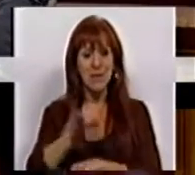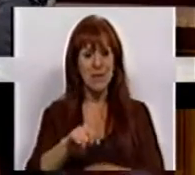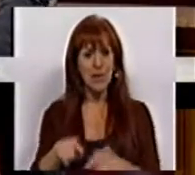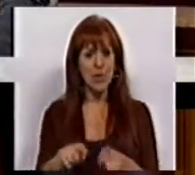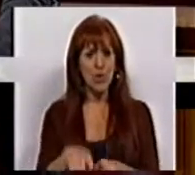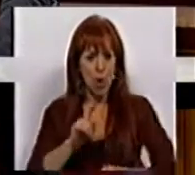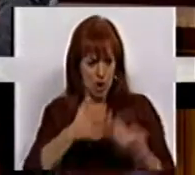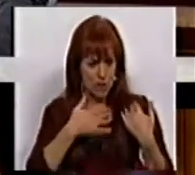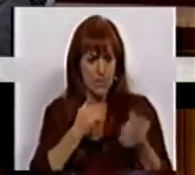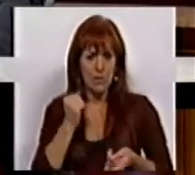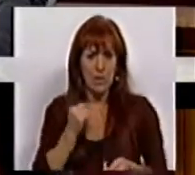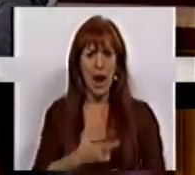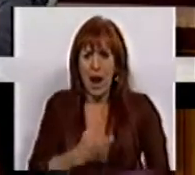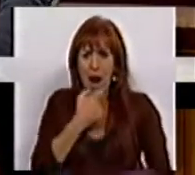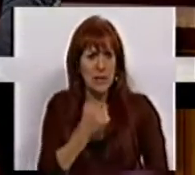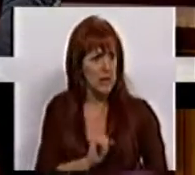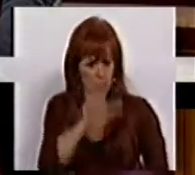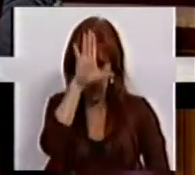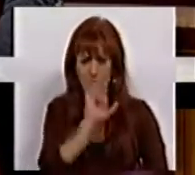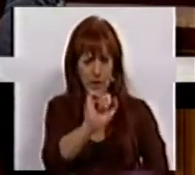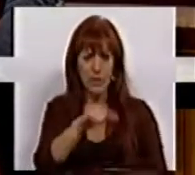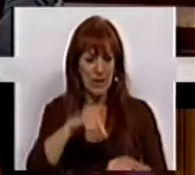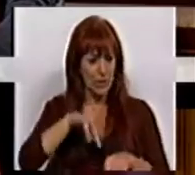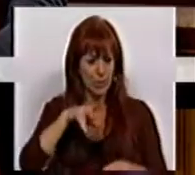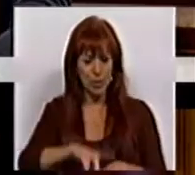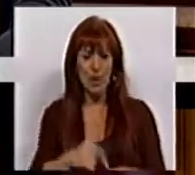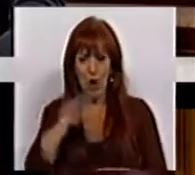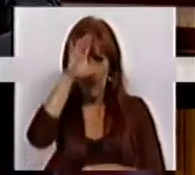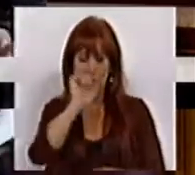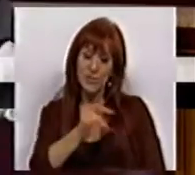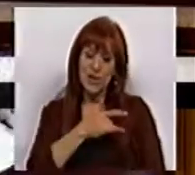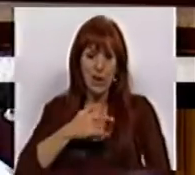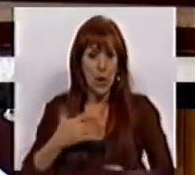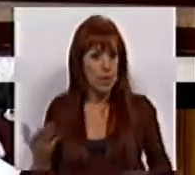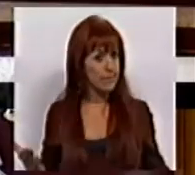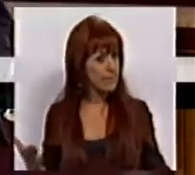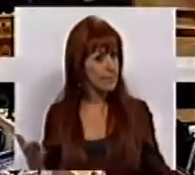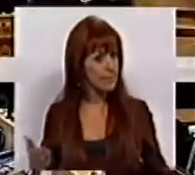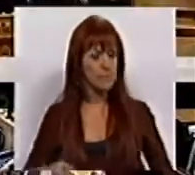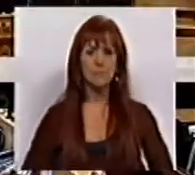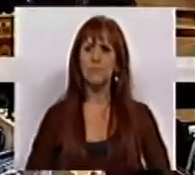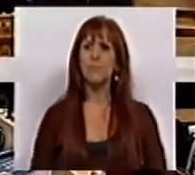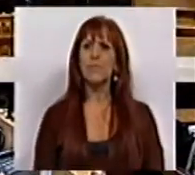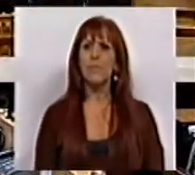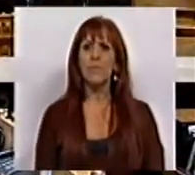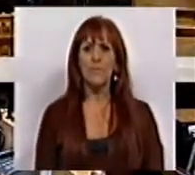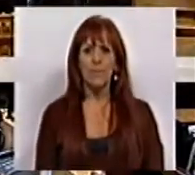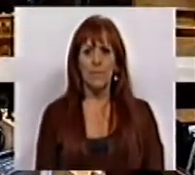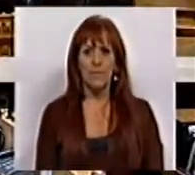situação cuja responsabilidade só compete ao Governo deste país e ao Ministro da Saúde. Muito bem.